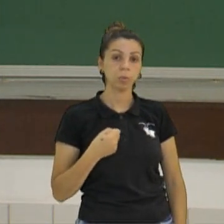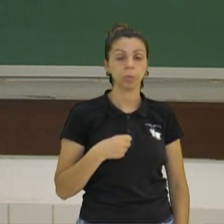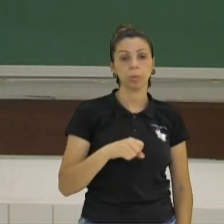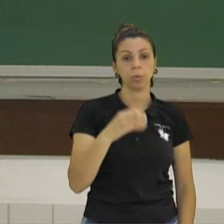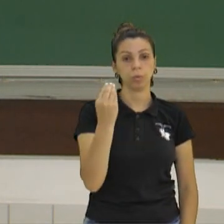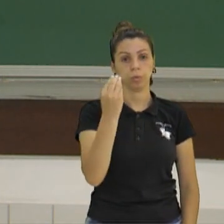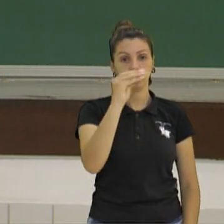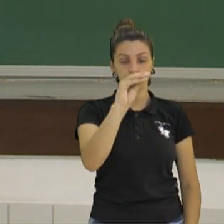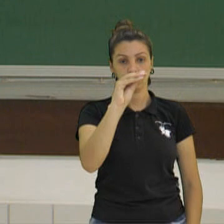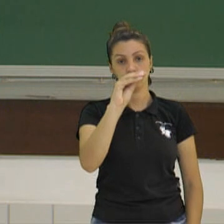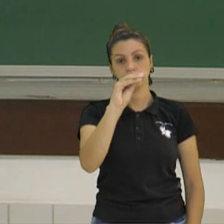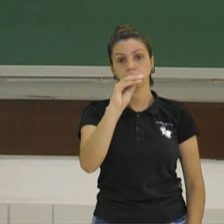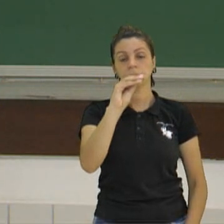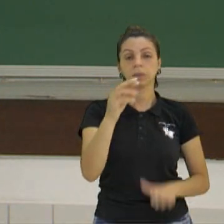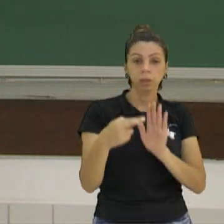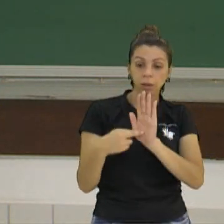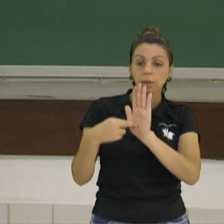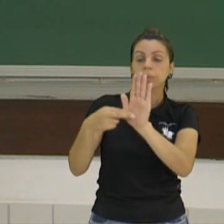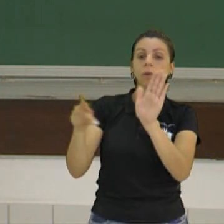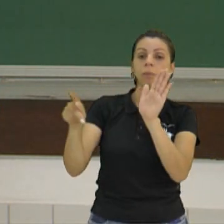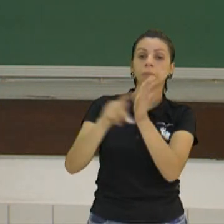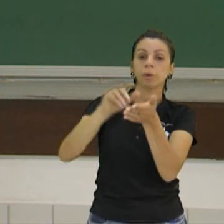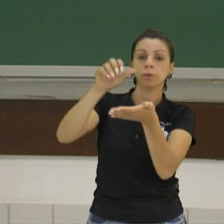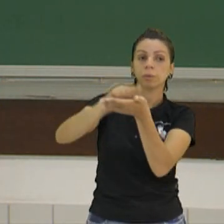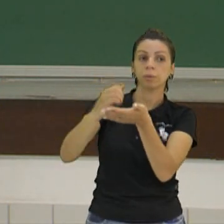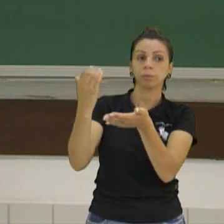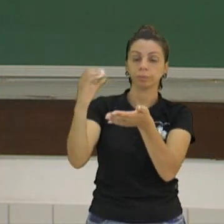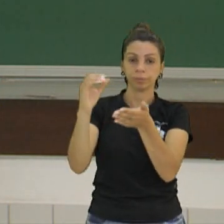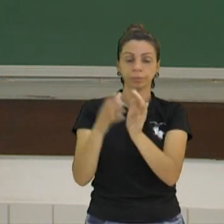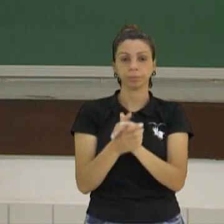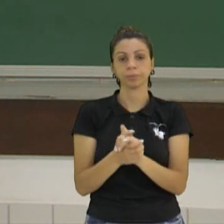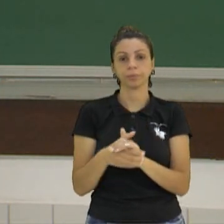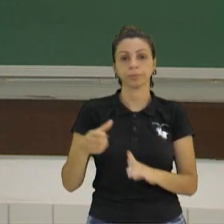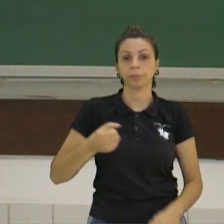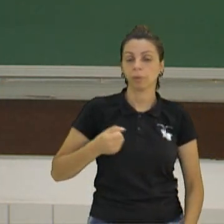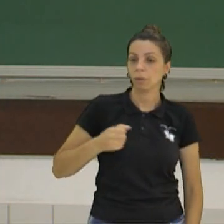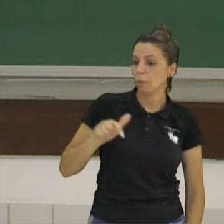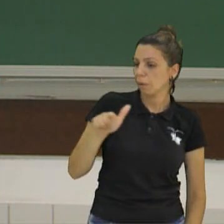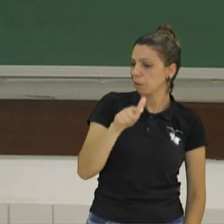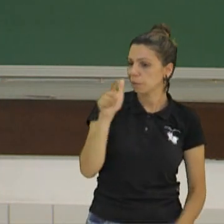científica. Esse número ele é igual a um outro númerozinho